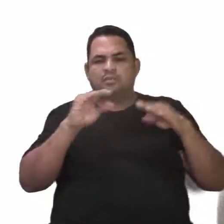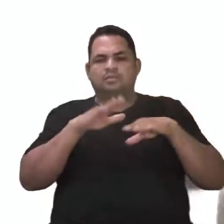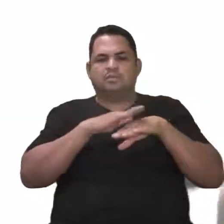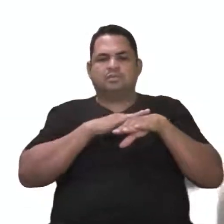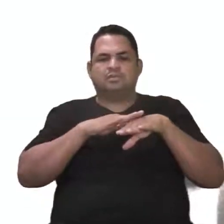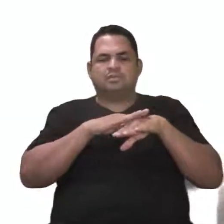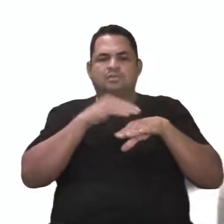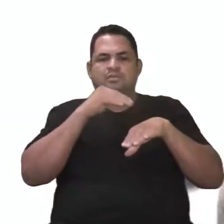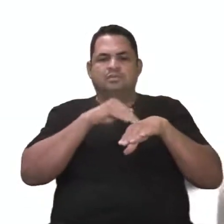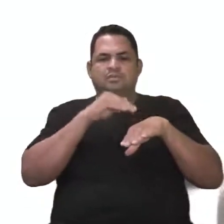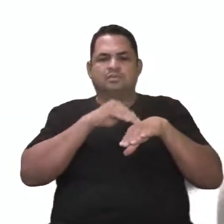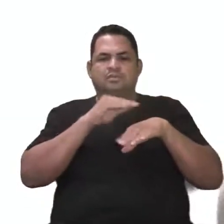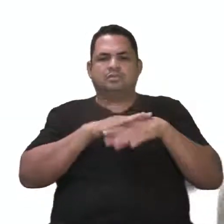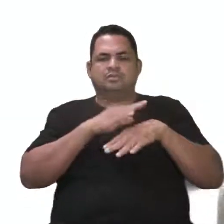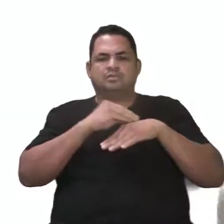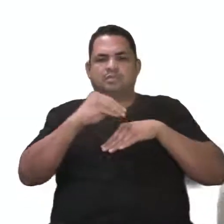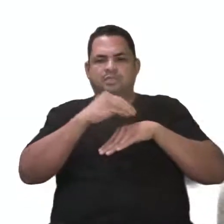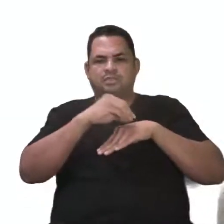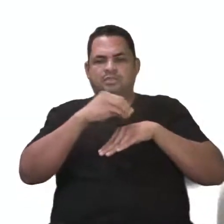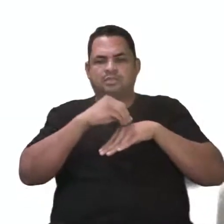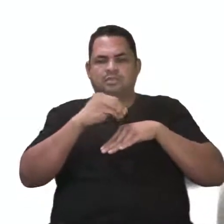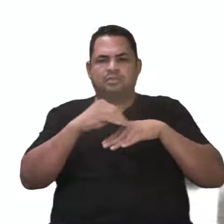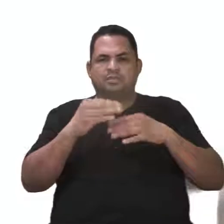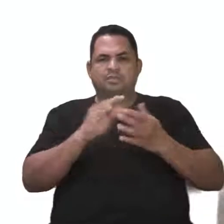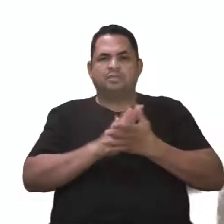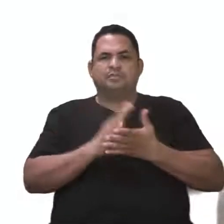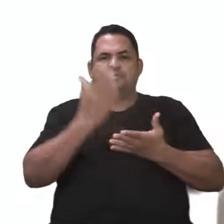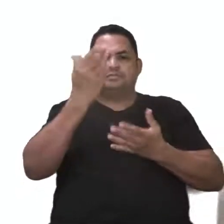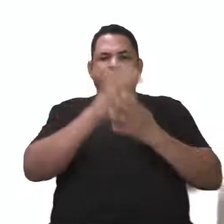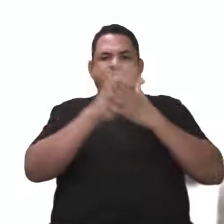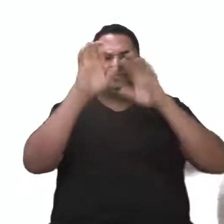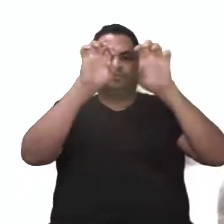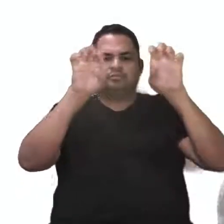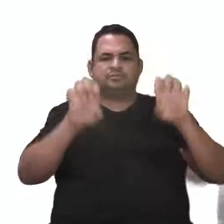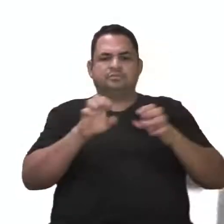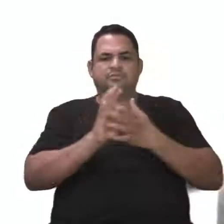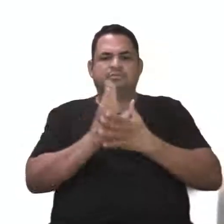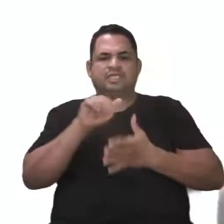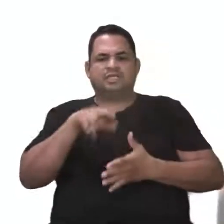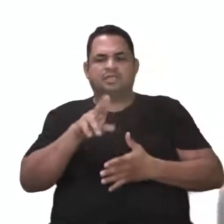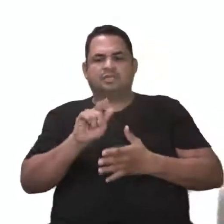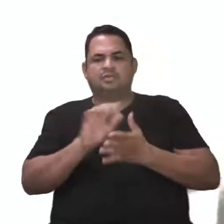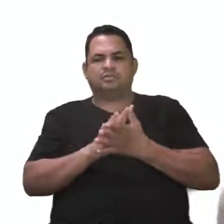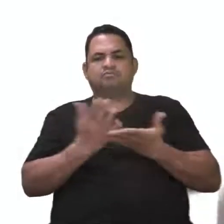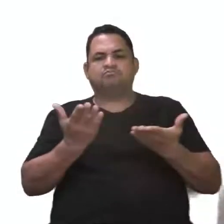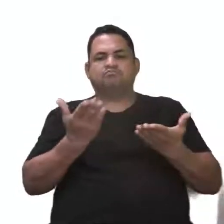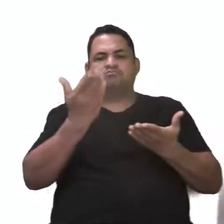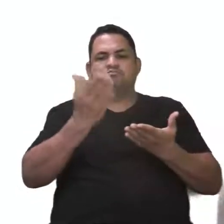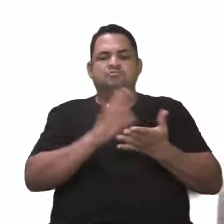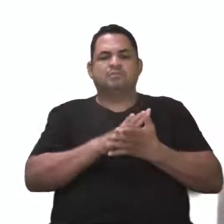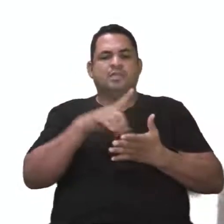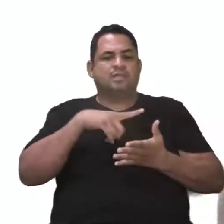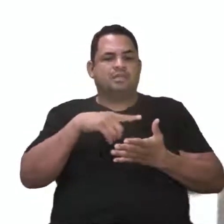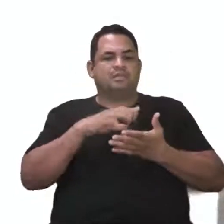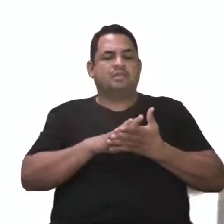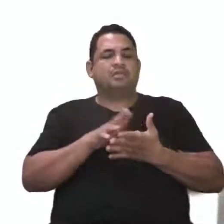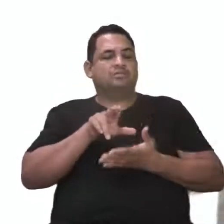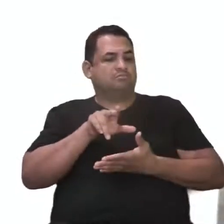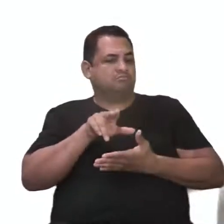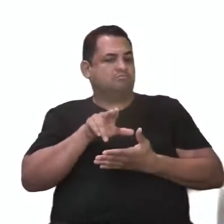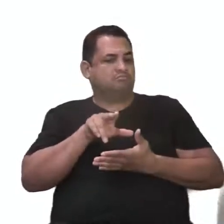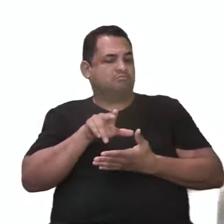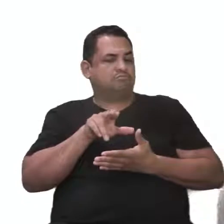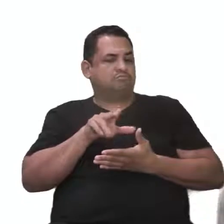impermeabiliza, então, essas peninhas, tá? Essas são estruturas análogas, porque servem, têm